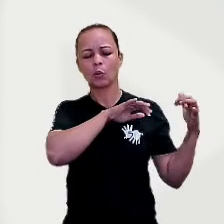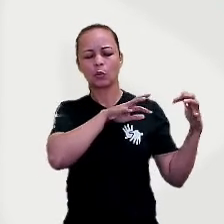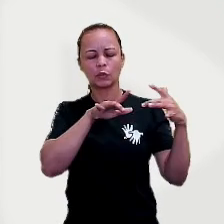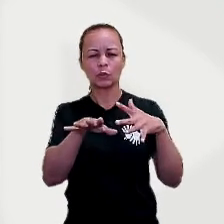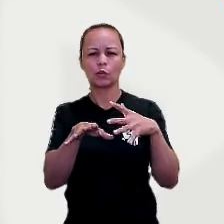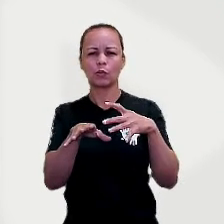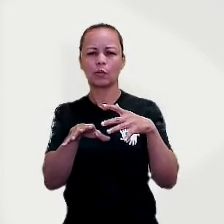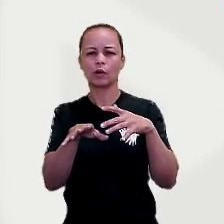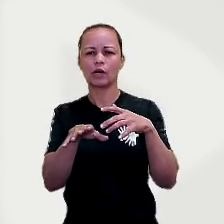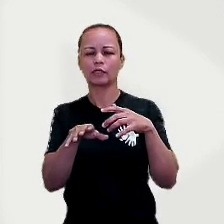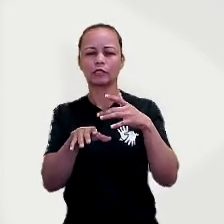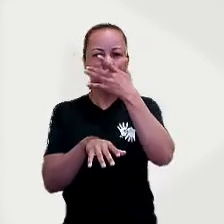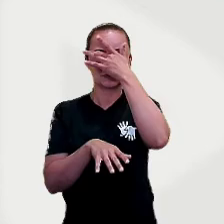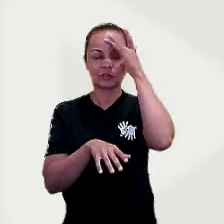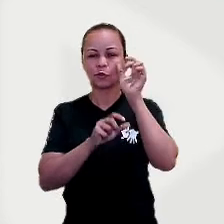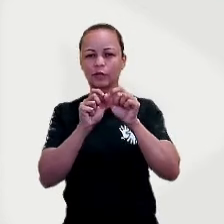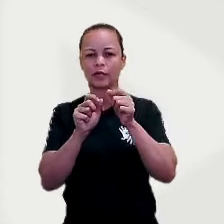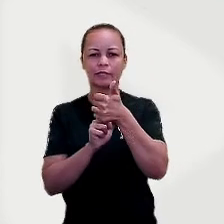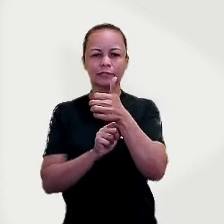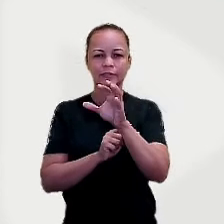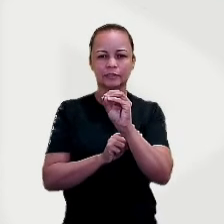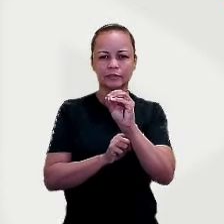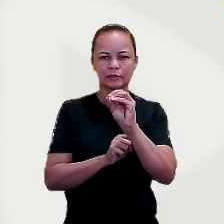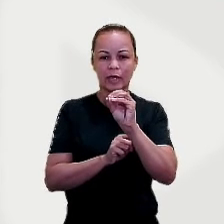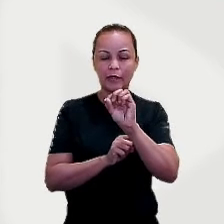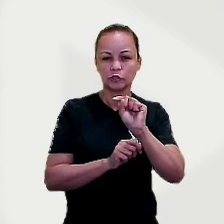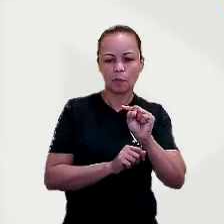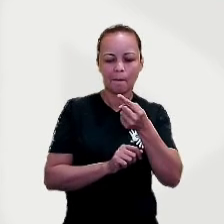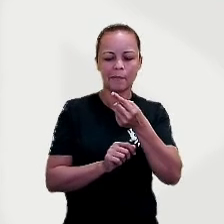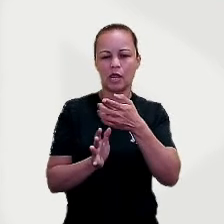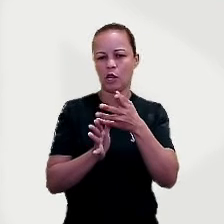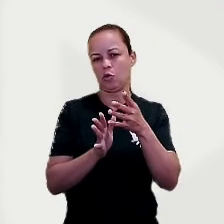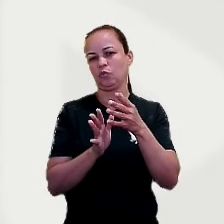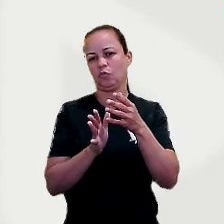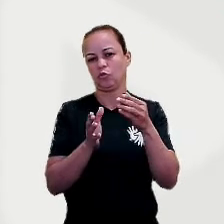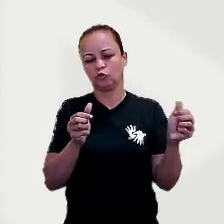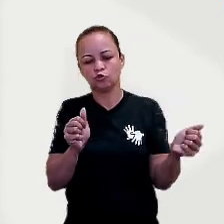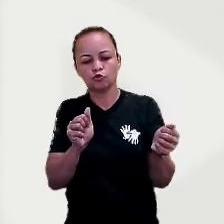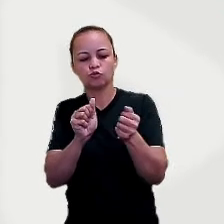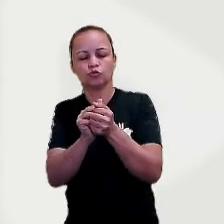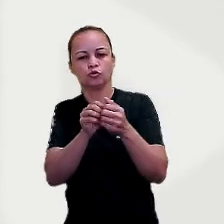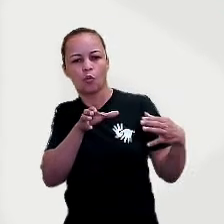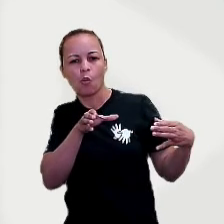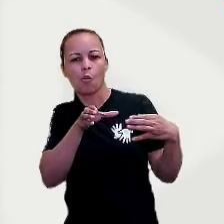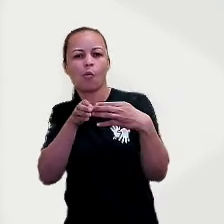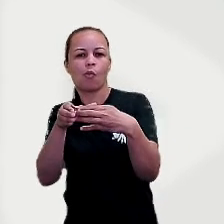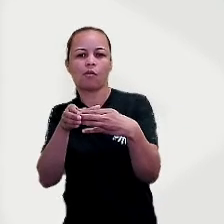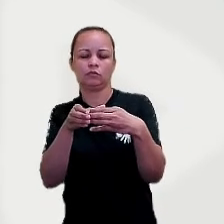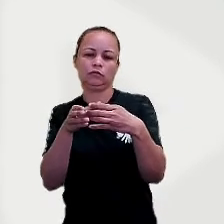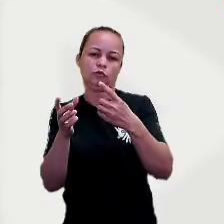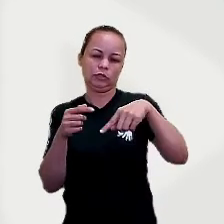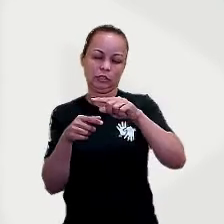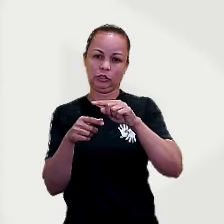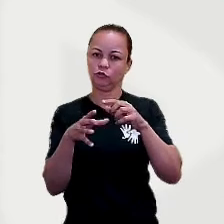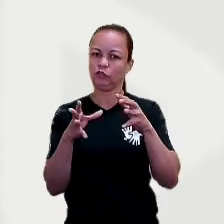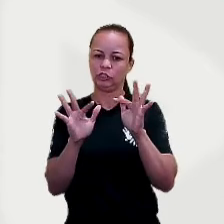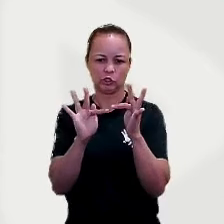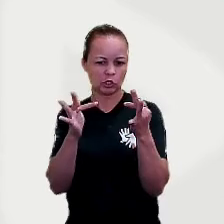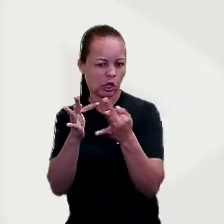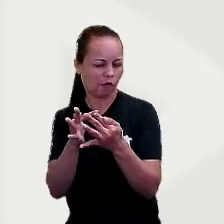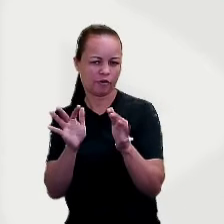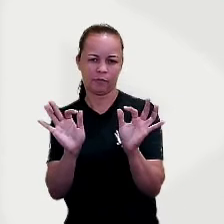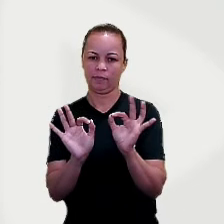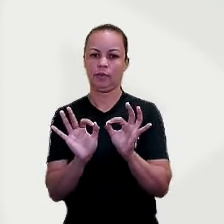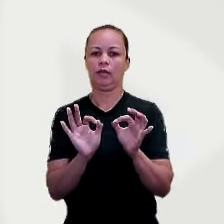10.000 portugueses com eles. Então, não só foi sua família, foi várias pessoas da corte, todos aqueles que faziam parte da corte.